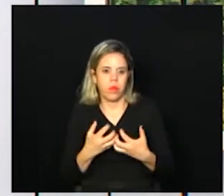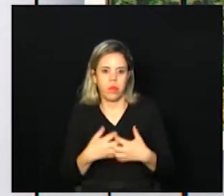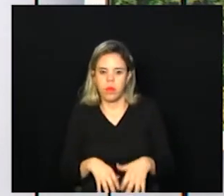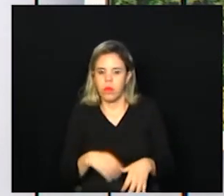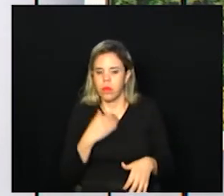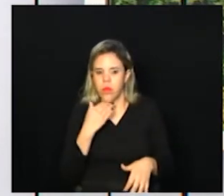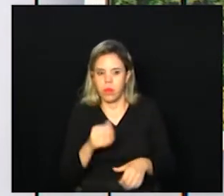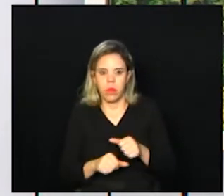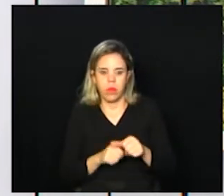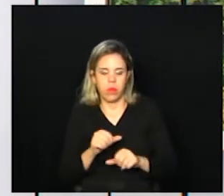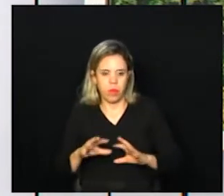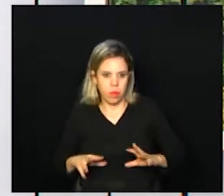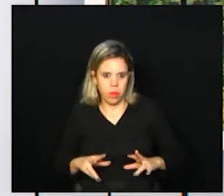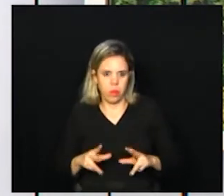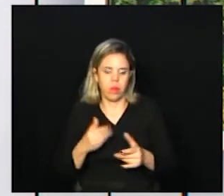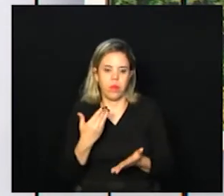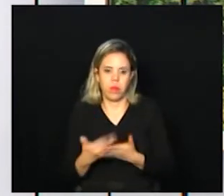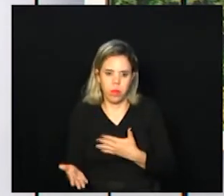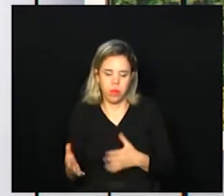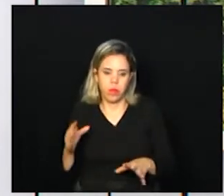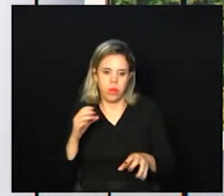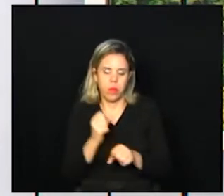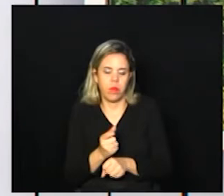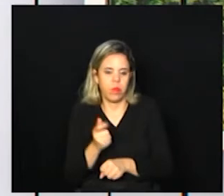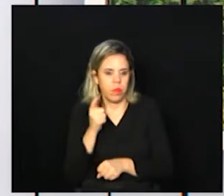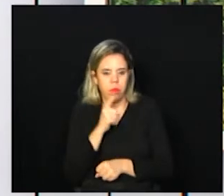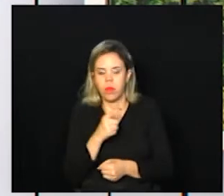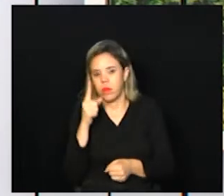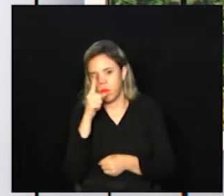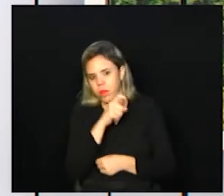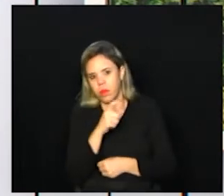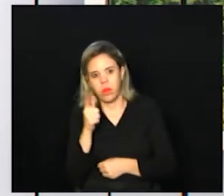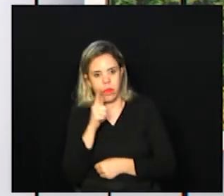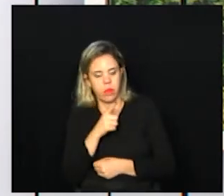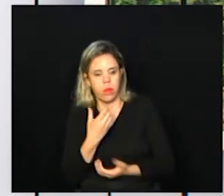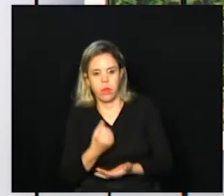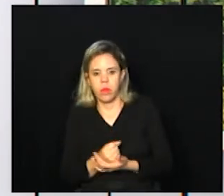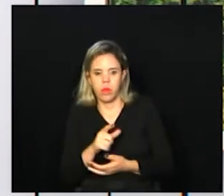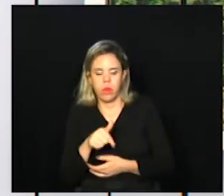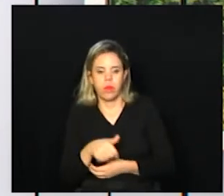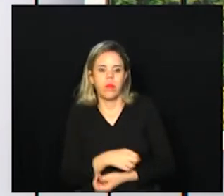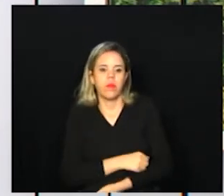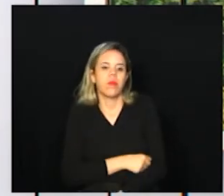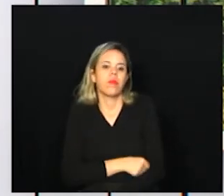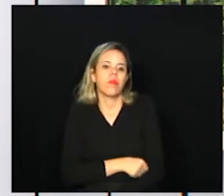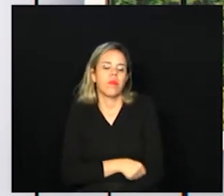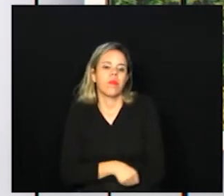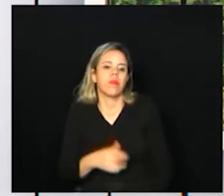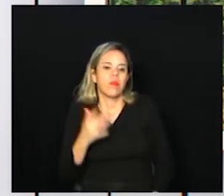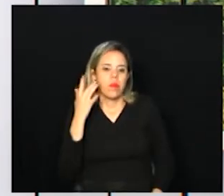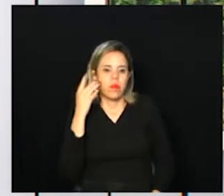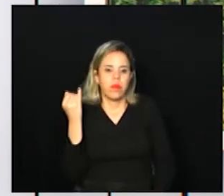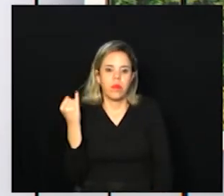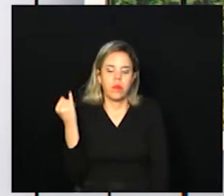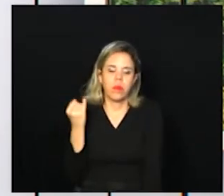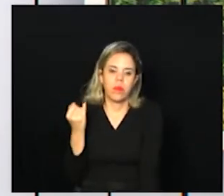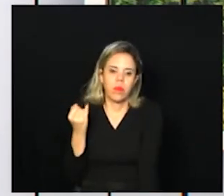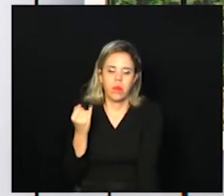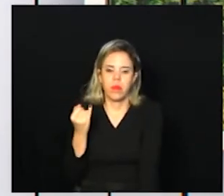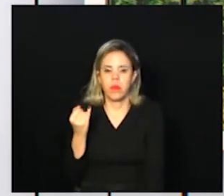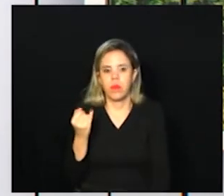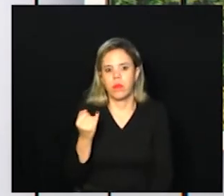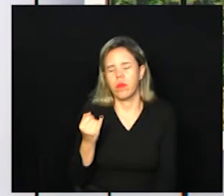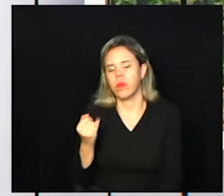aí você muda tudo, e você perde o que se acumulou, é muito difícil ter saldo depois, né? Acho importante essa questão que coloca